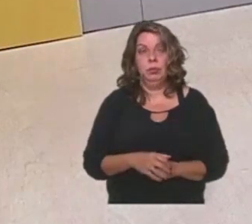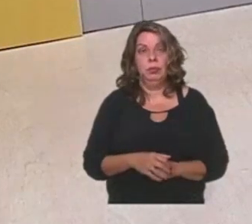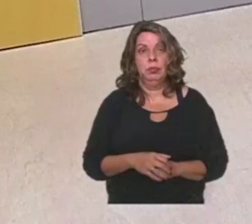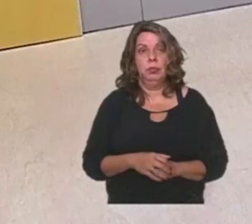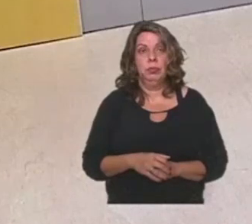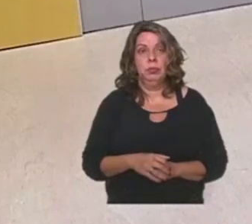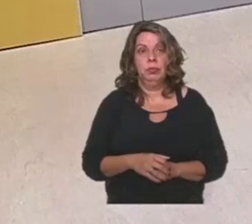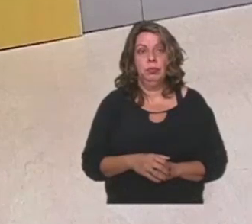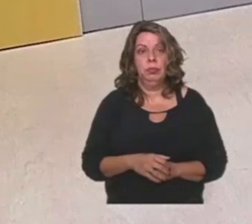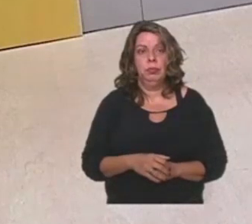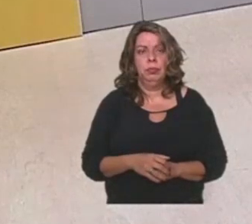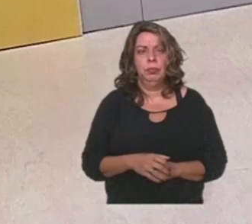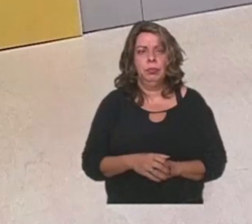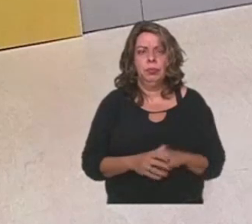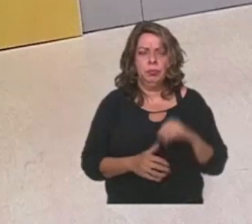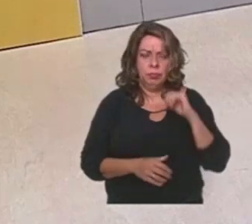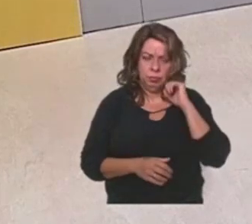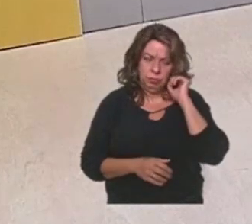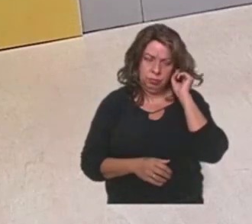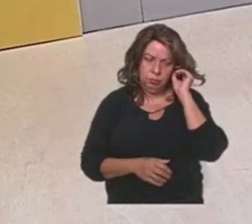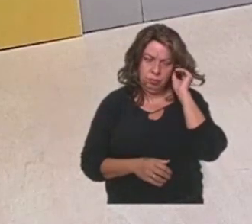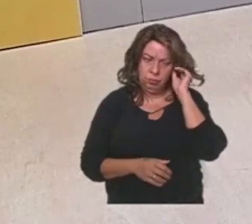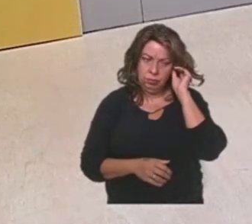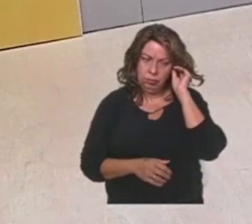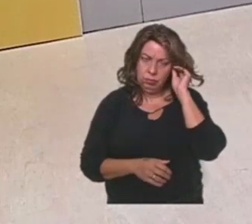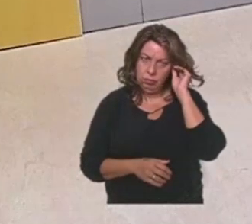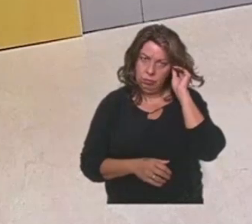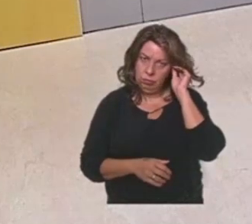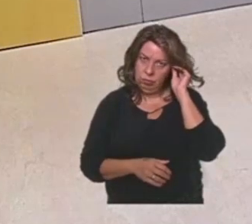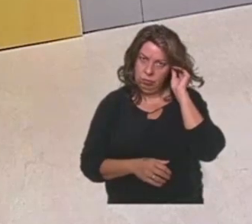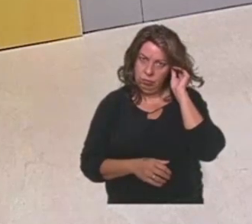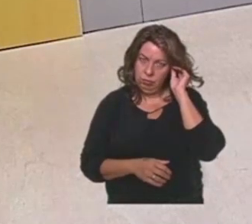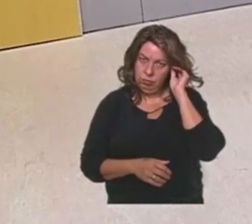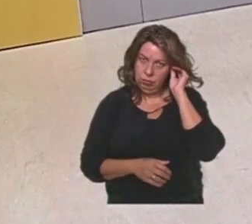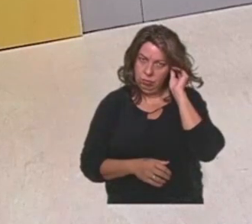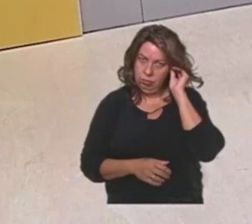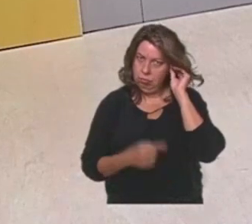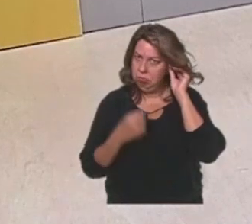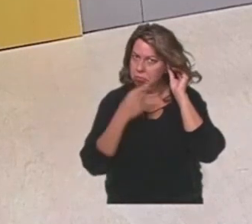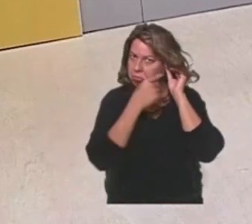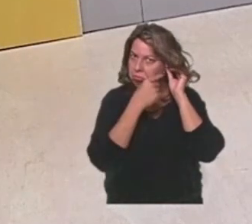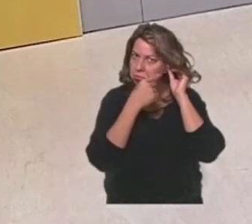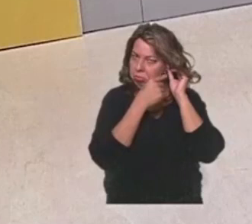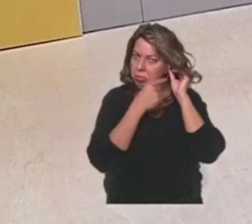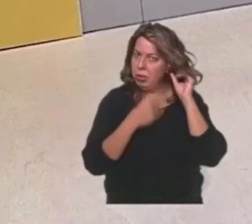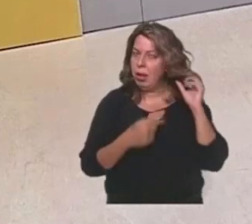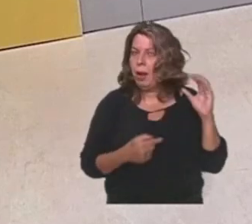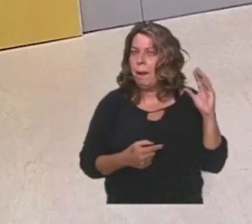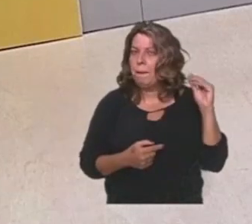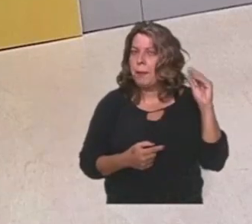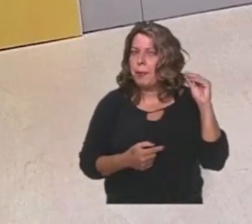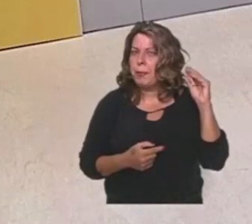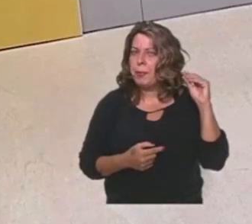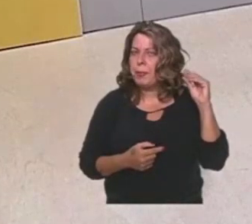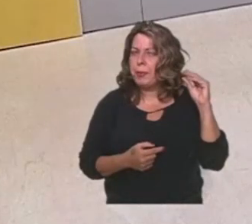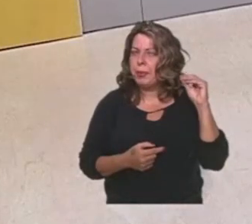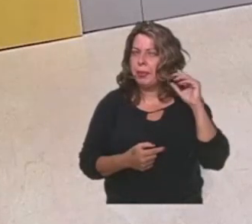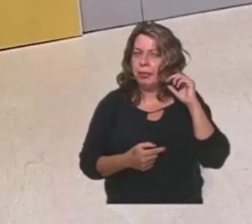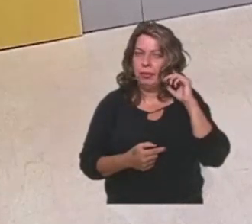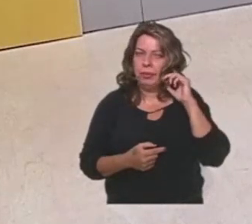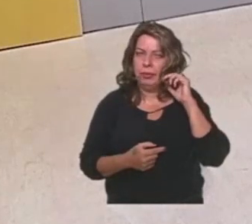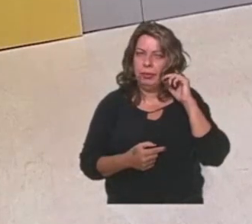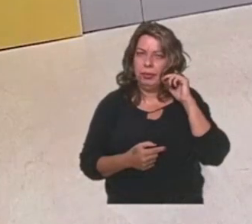Ranger já está sendo, né, preparada para sair para sua casa. Por favor, meninas,